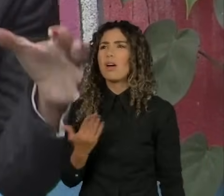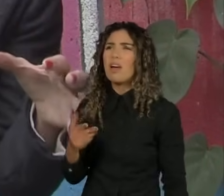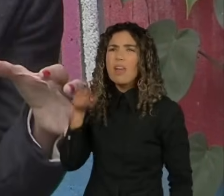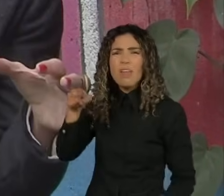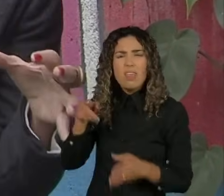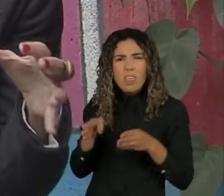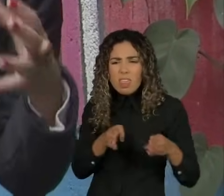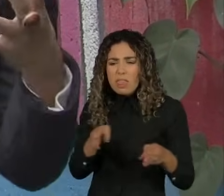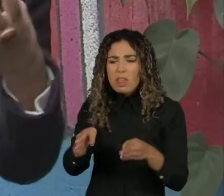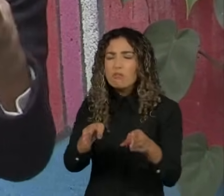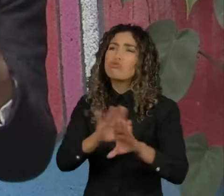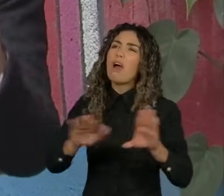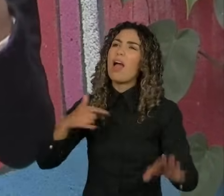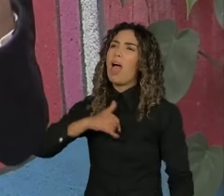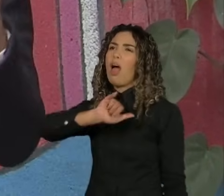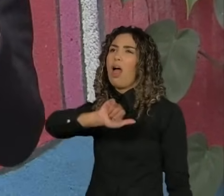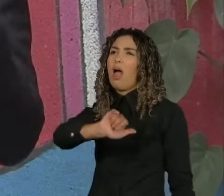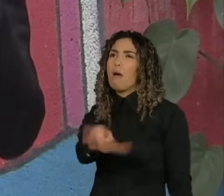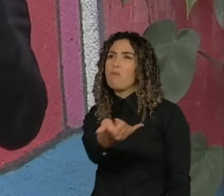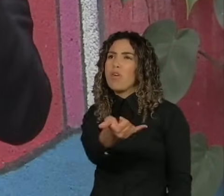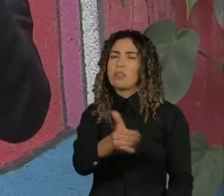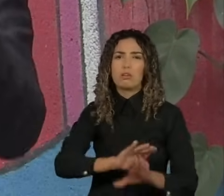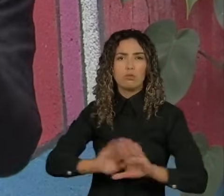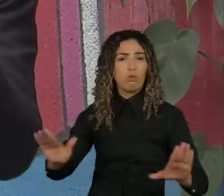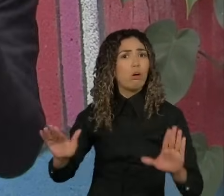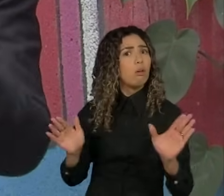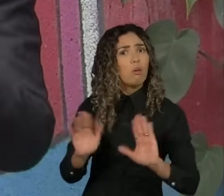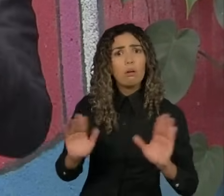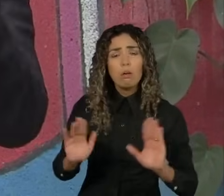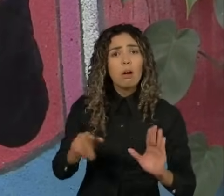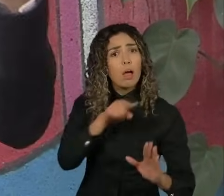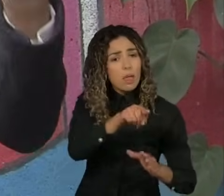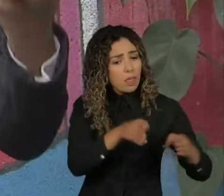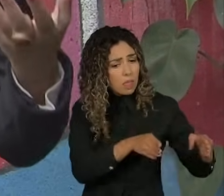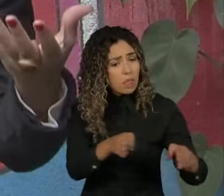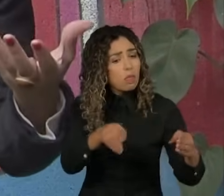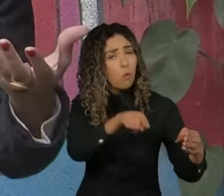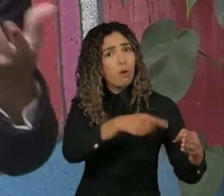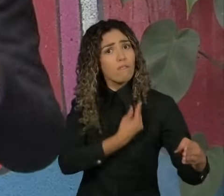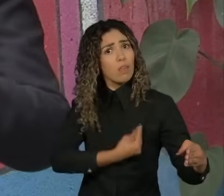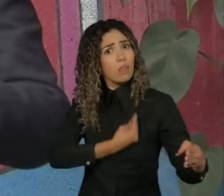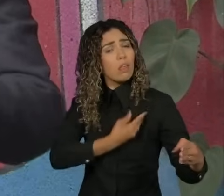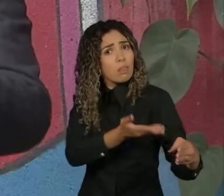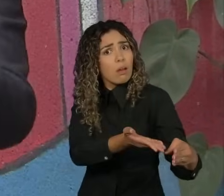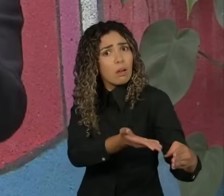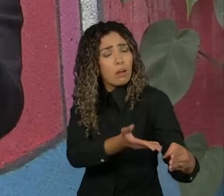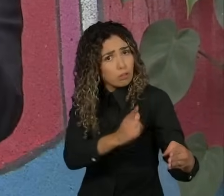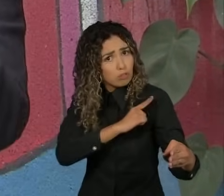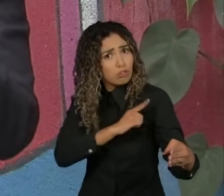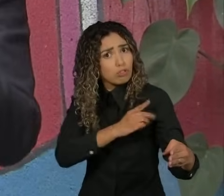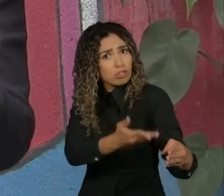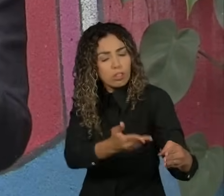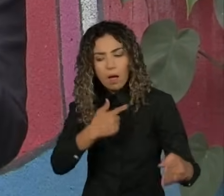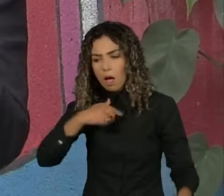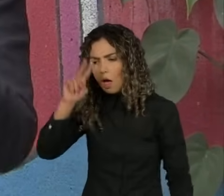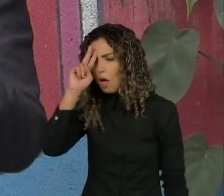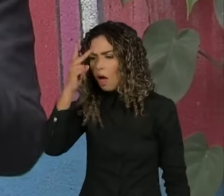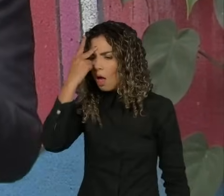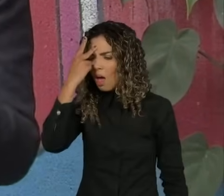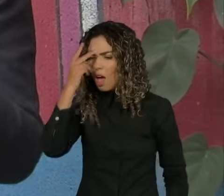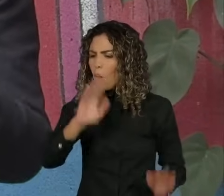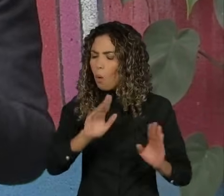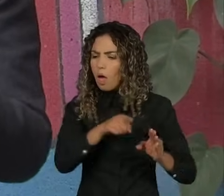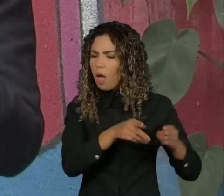só utilitário, ele é mais do que isso, ele é um ser vivente e ele tem o direito de existir. Quando a gente ressignifica